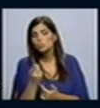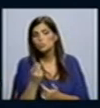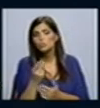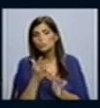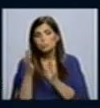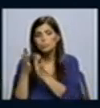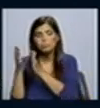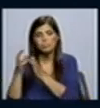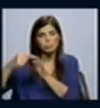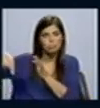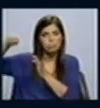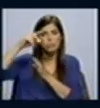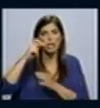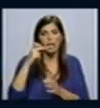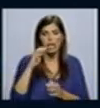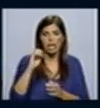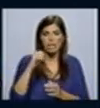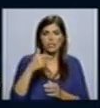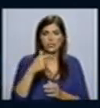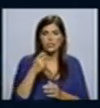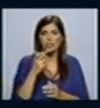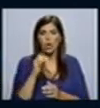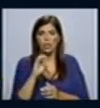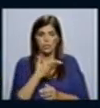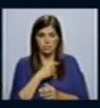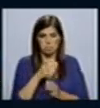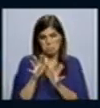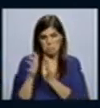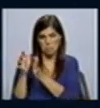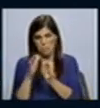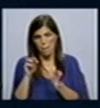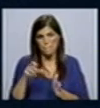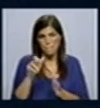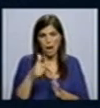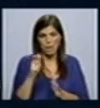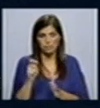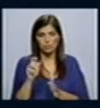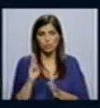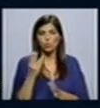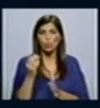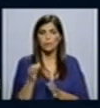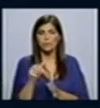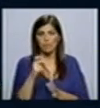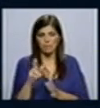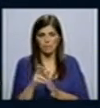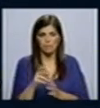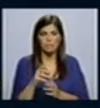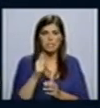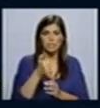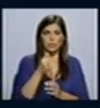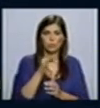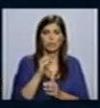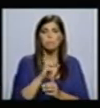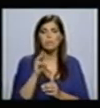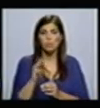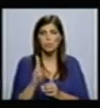da cintura de asteroides, ali entre Marte e Júpiter, a cerca de 344 milhões de quilómetros do Sol. É este cavalheiro